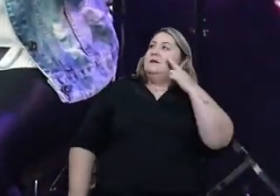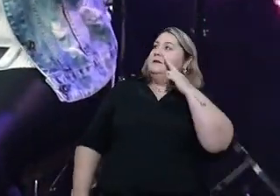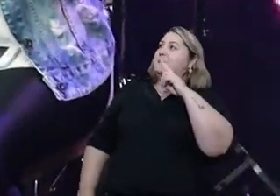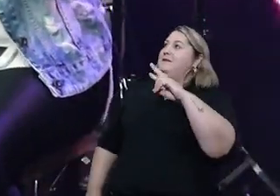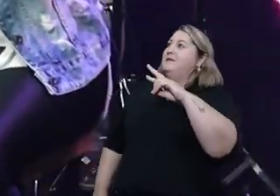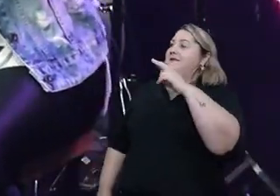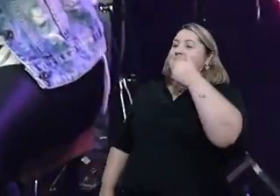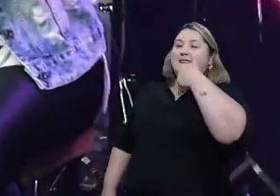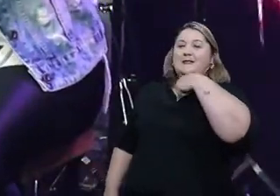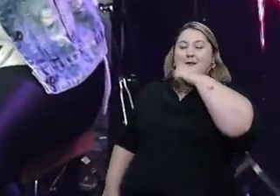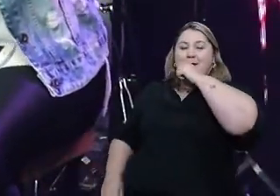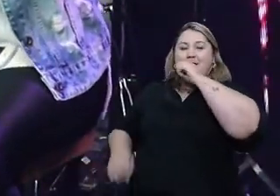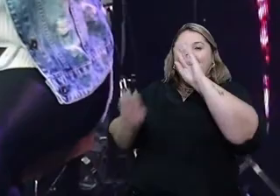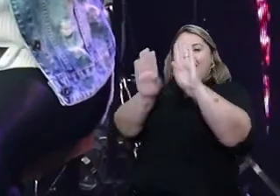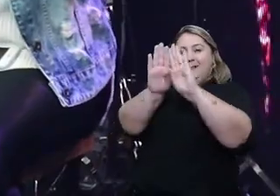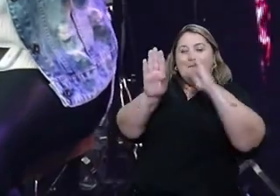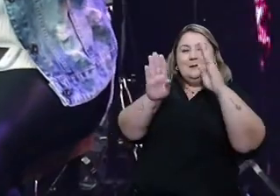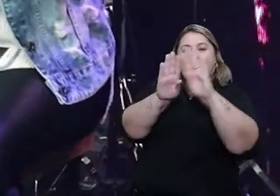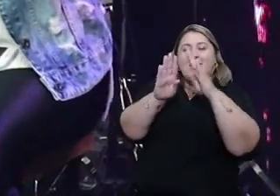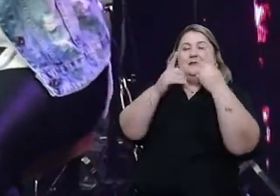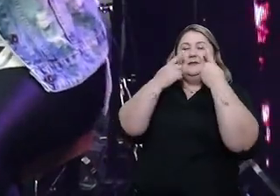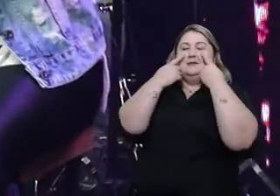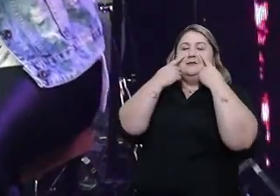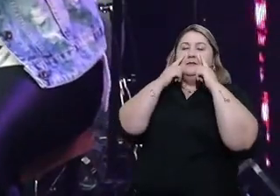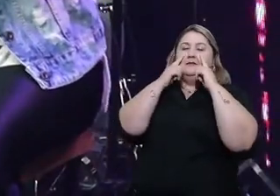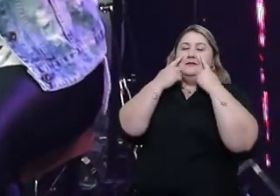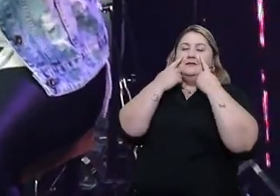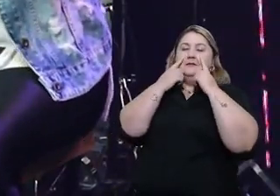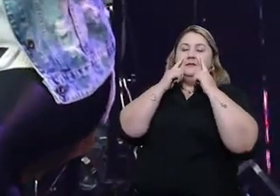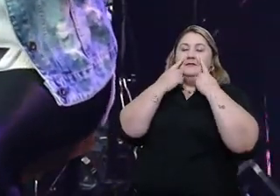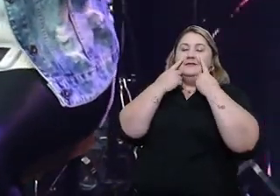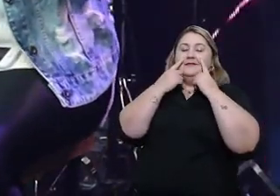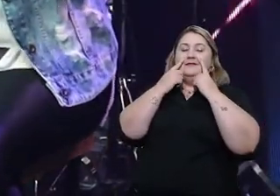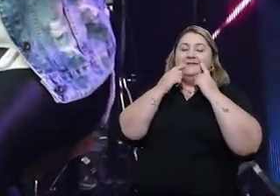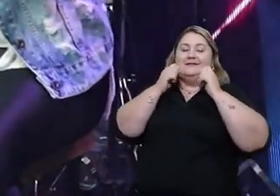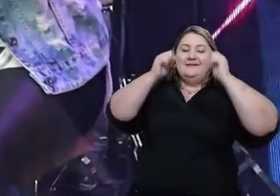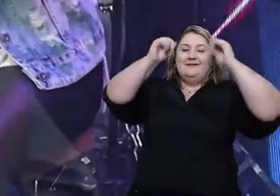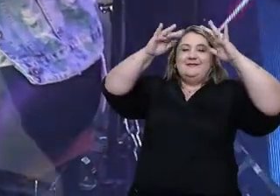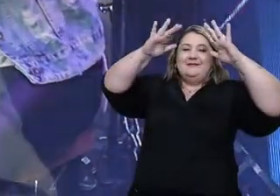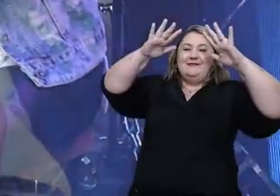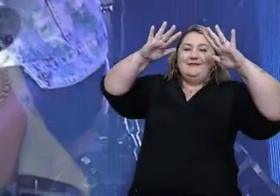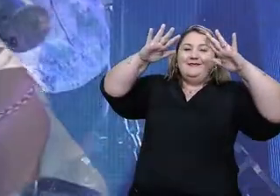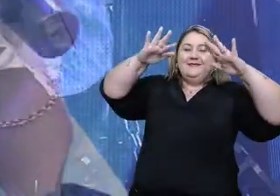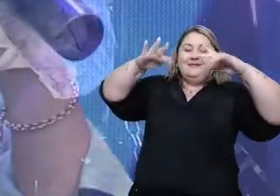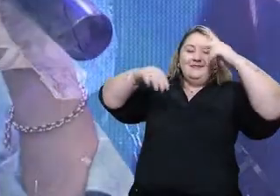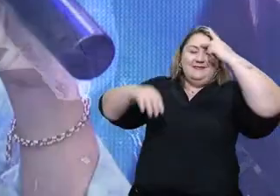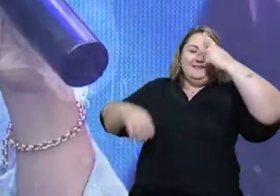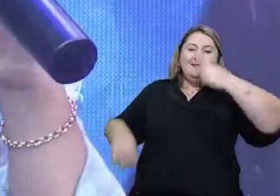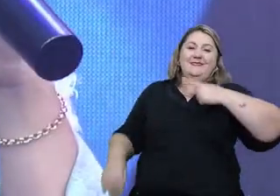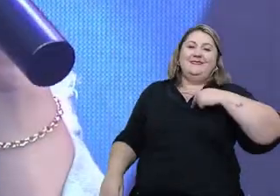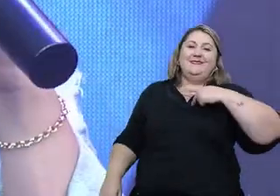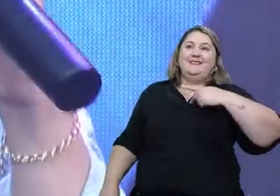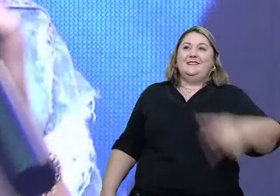contrariar. E o olhar de minha mãe na porta eu deixei chorando a minha vida.